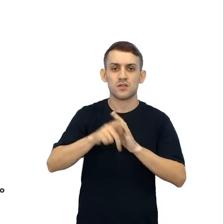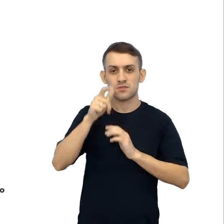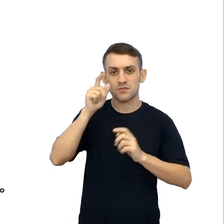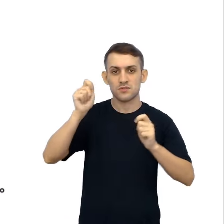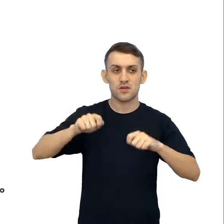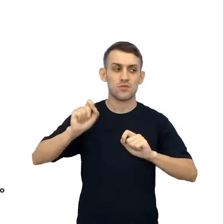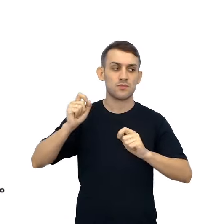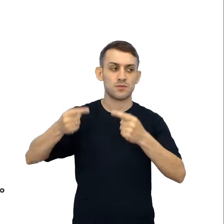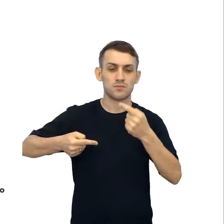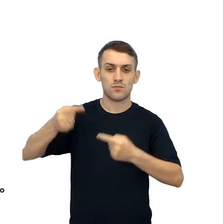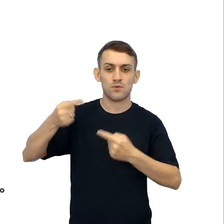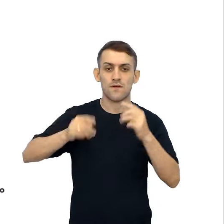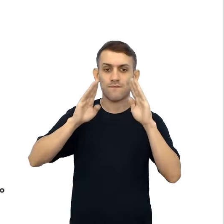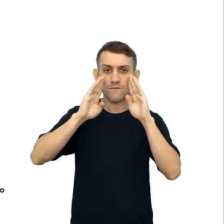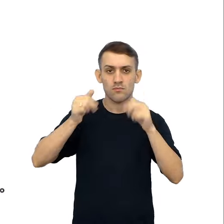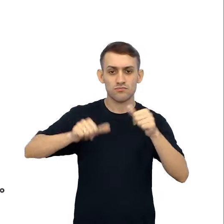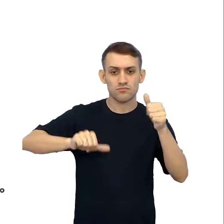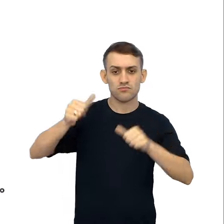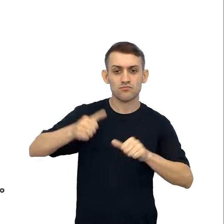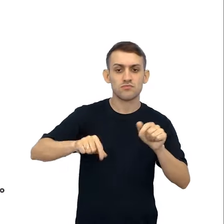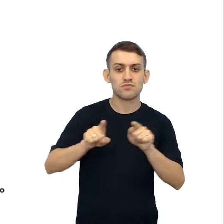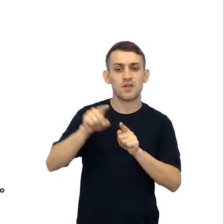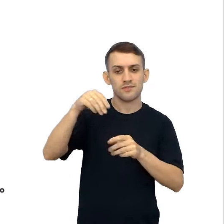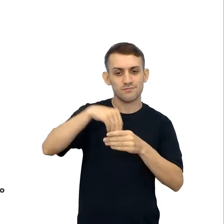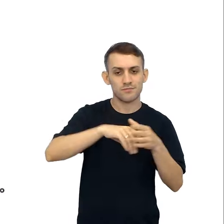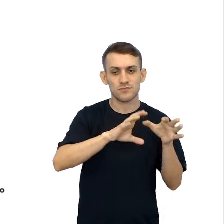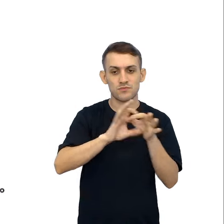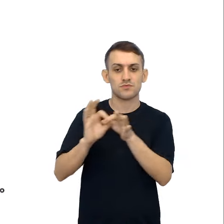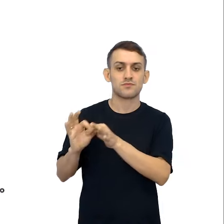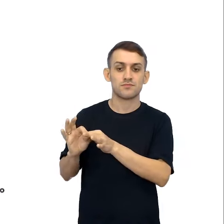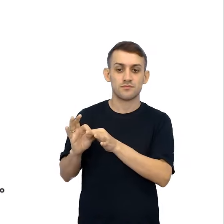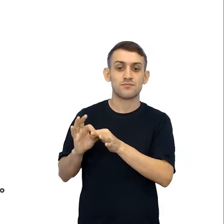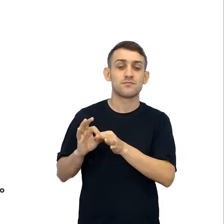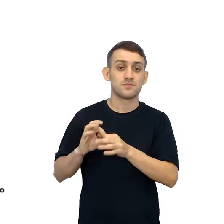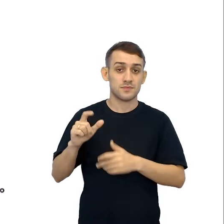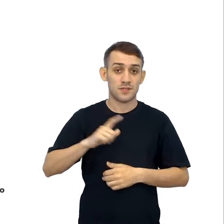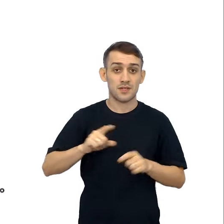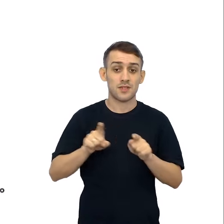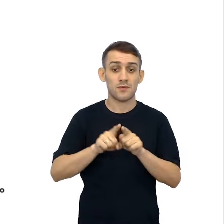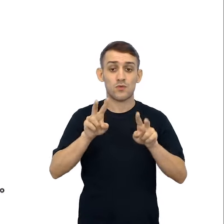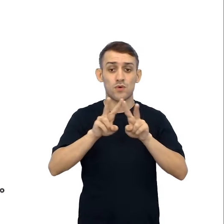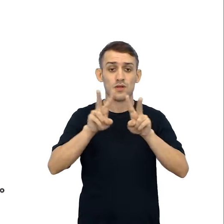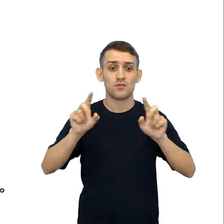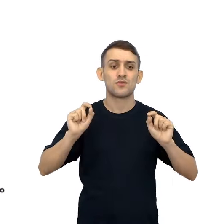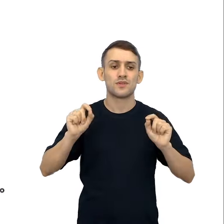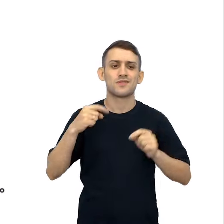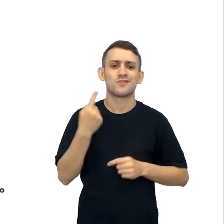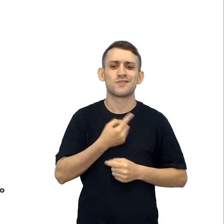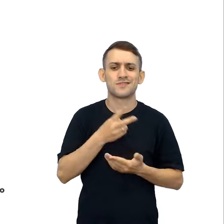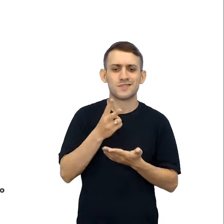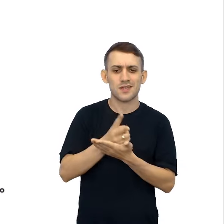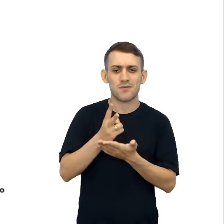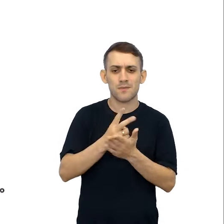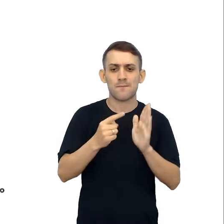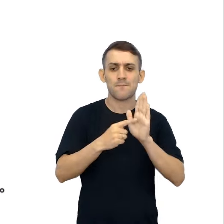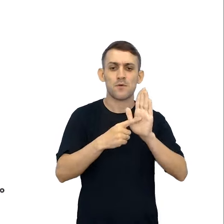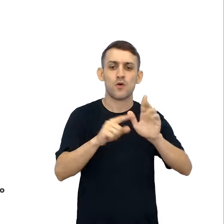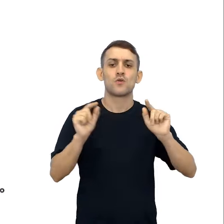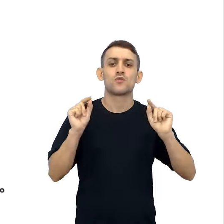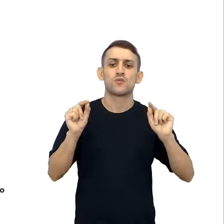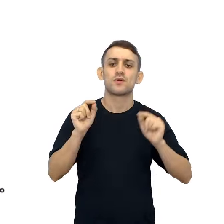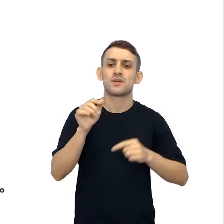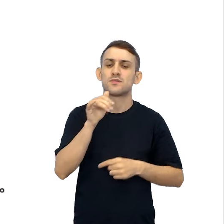pode ser trocado, pode ser avaliado nesse contexto. Existe aqui uma questão que sempre a gente coloca, né? A APP sempre nos faz